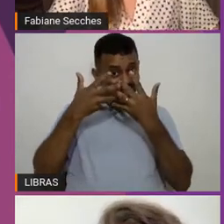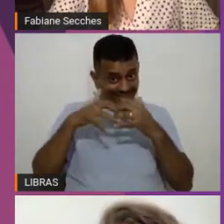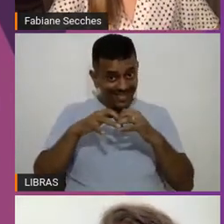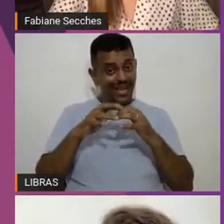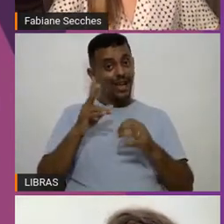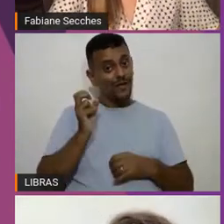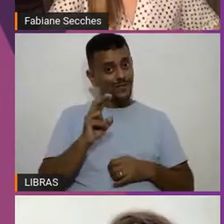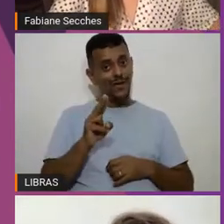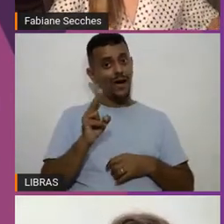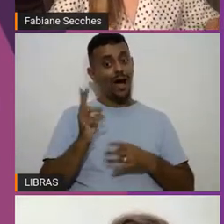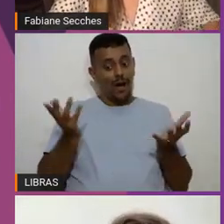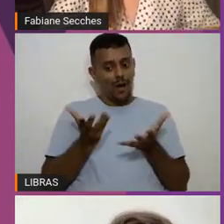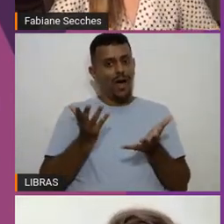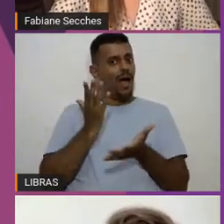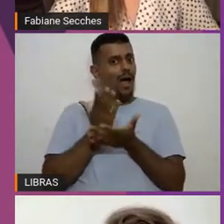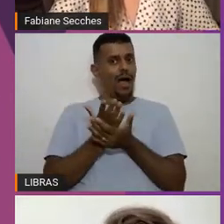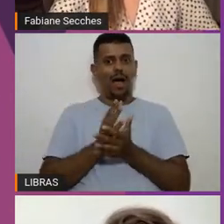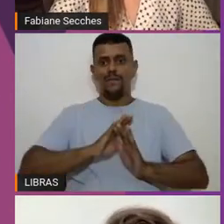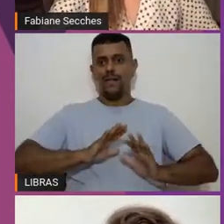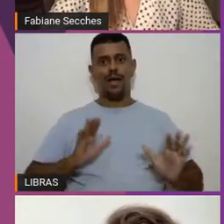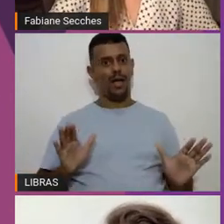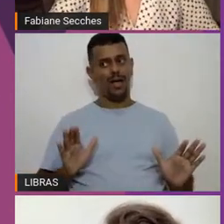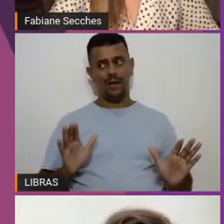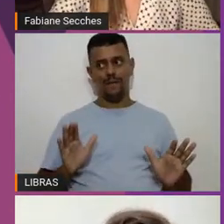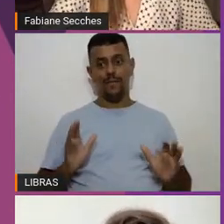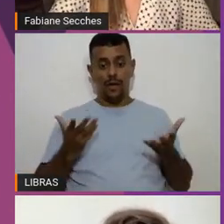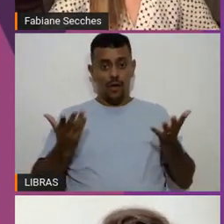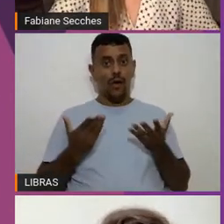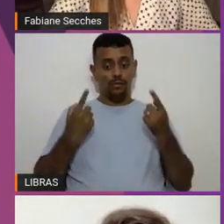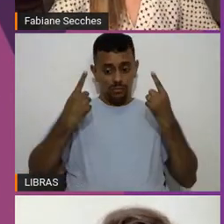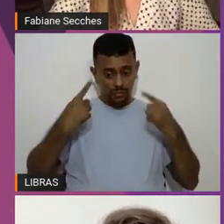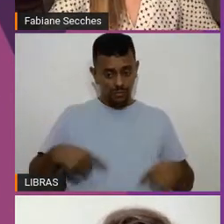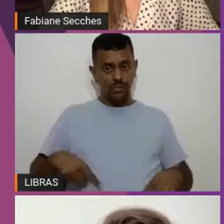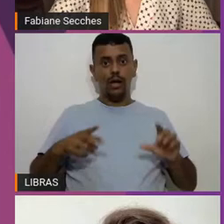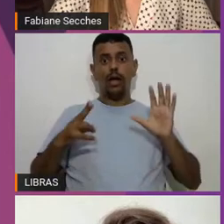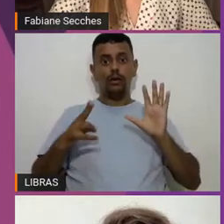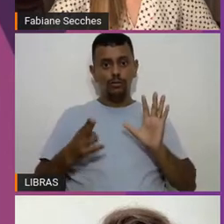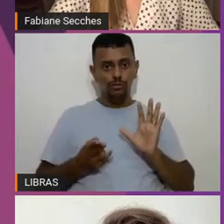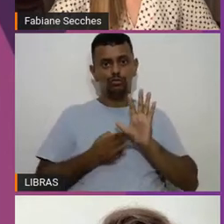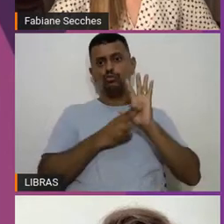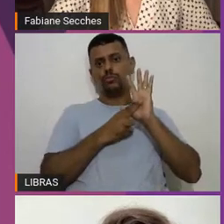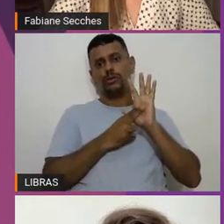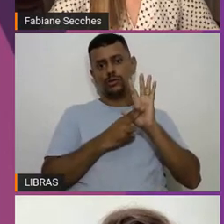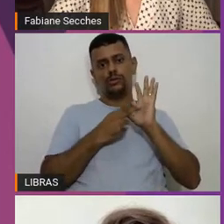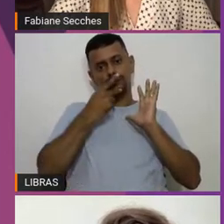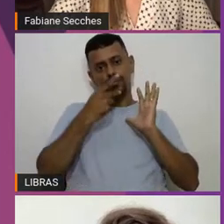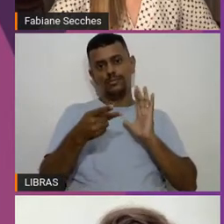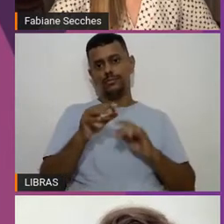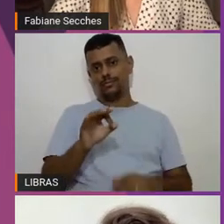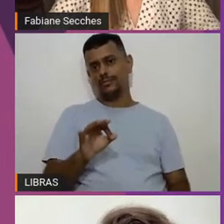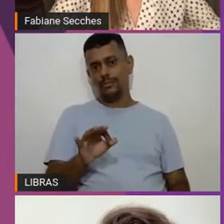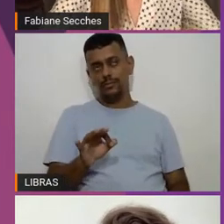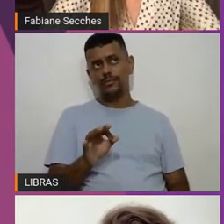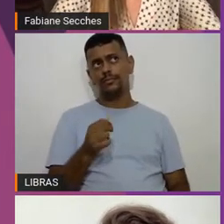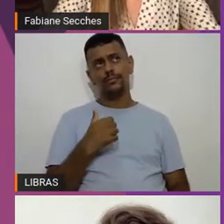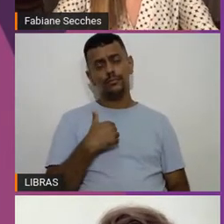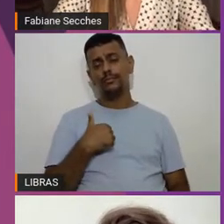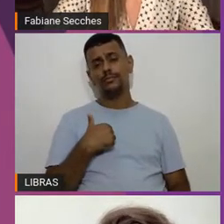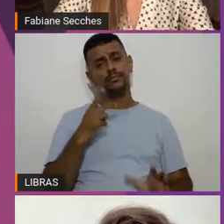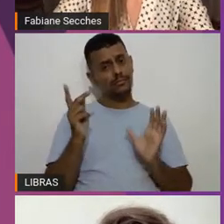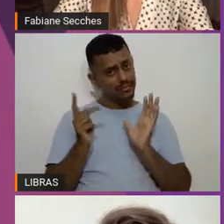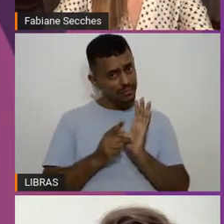ok eu começo comigo de maneira muito intuitiva eu não tenho Geralmente eu não tenho planos